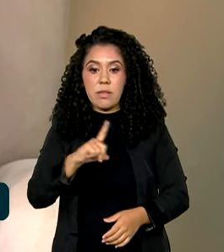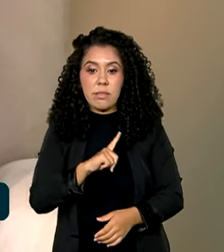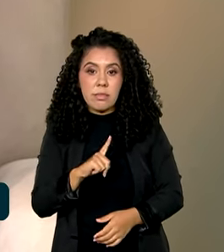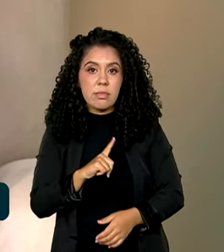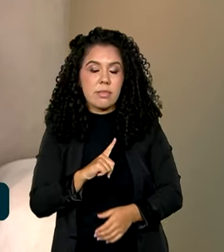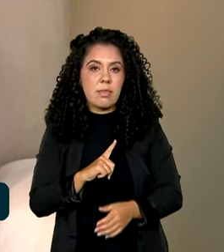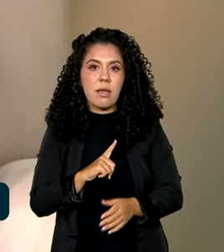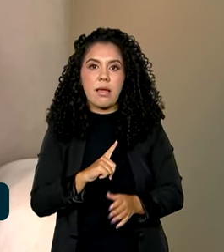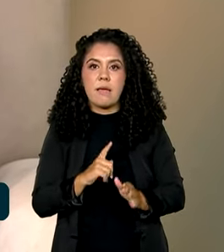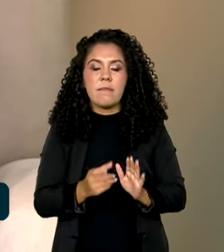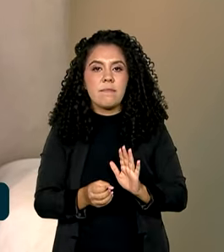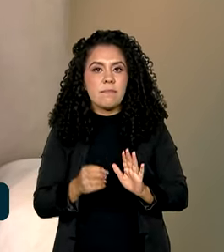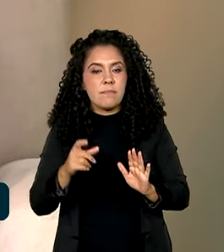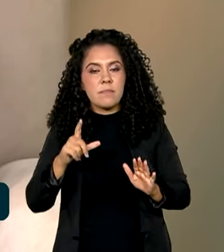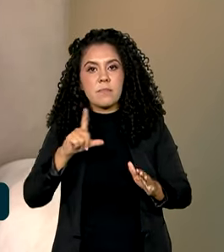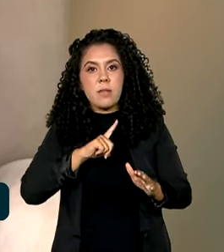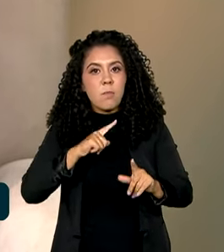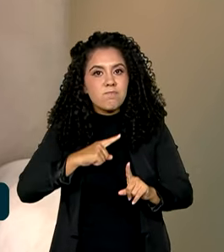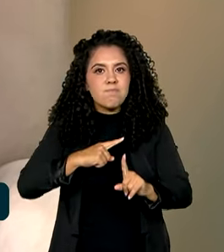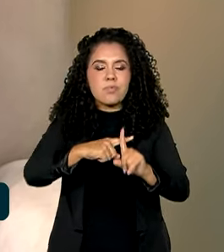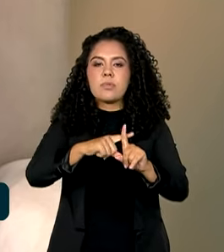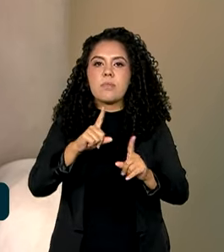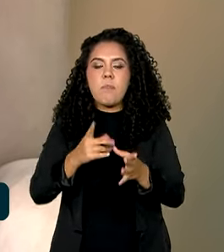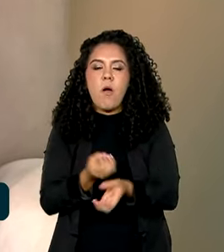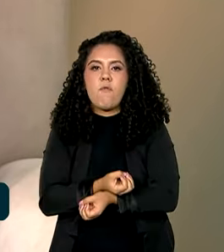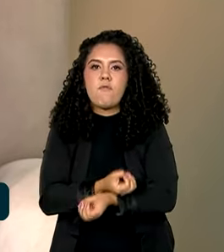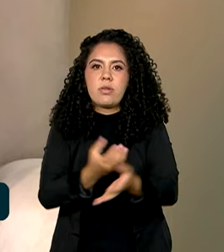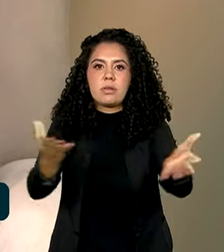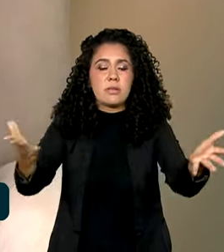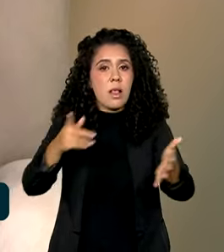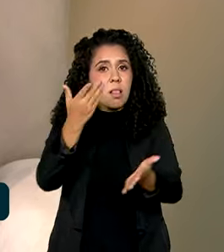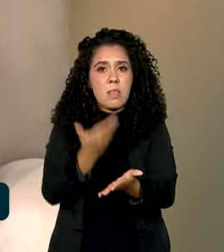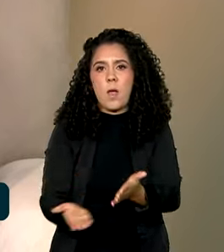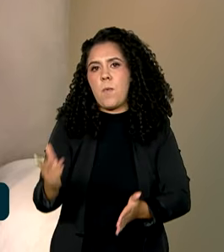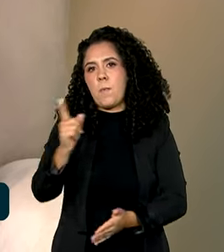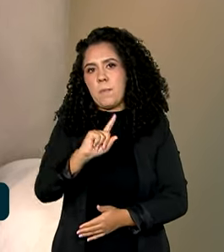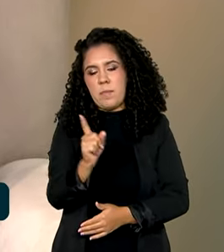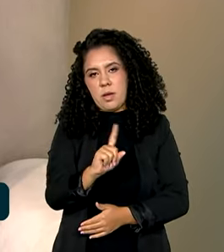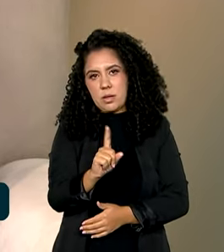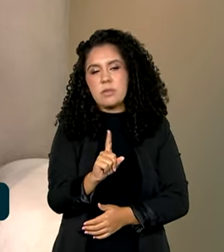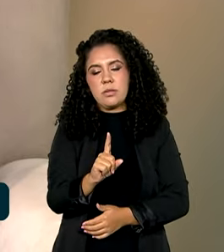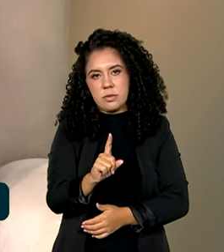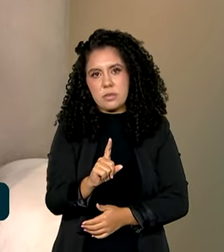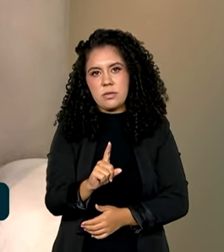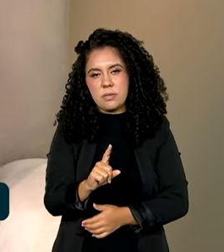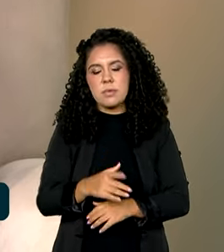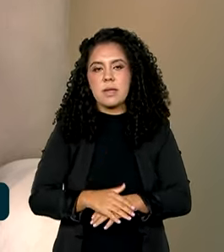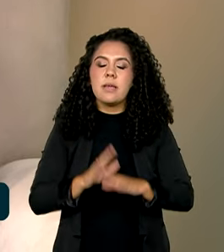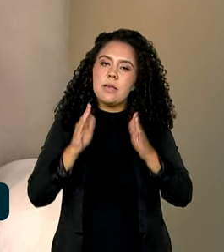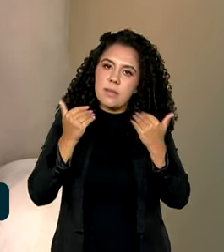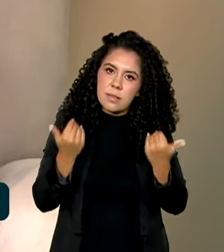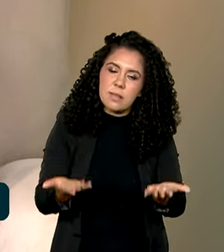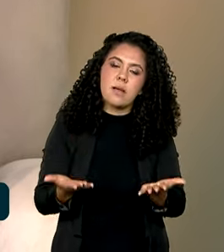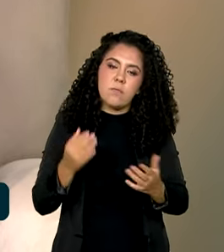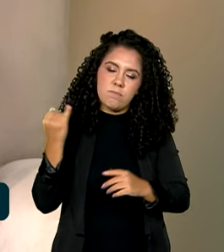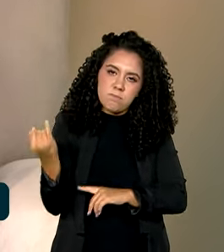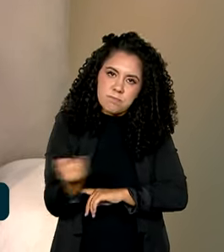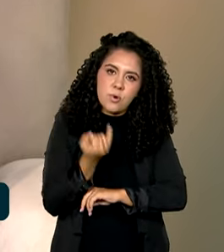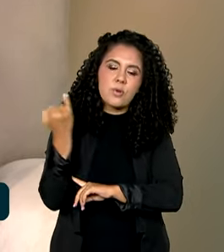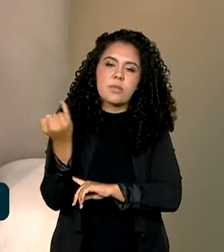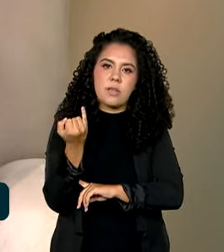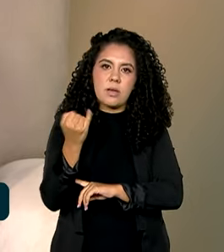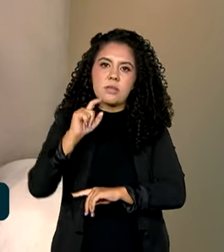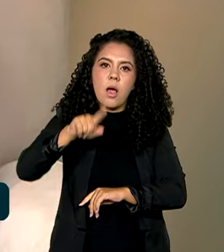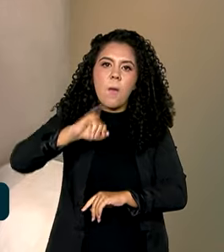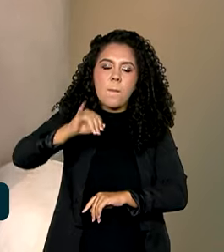uma grande vontade de que as pessoas não deixem essa oportunidade passar pela sua porta, né? Então, é importante a gente ter uma